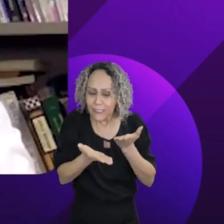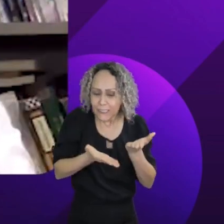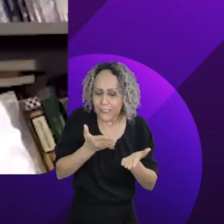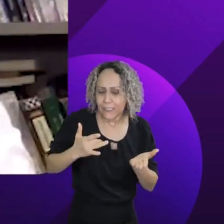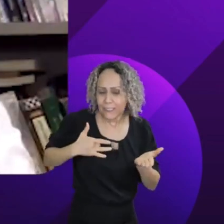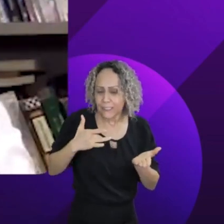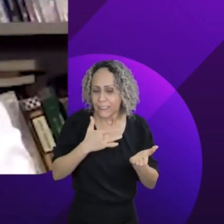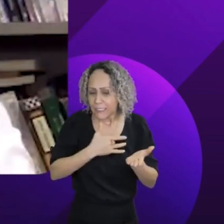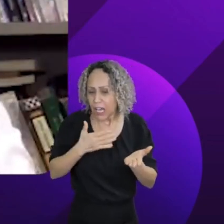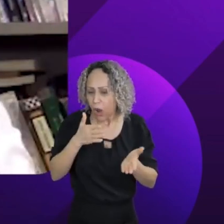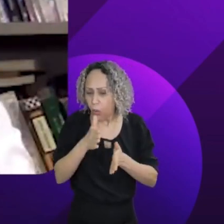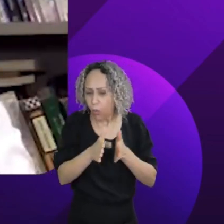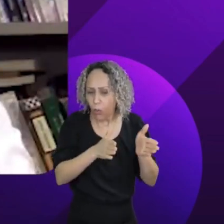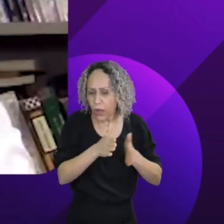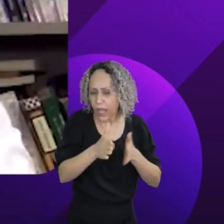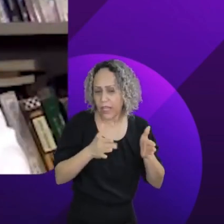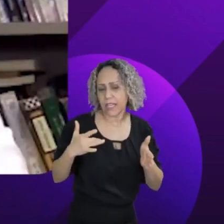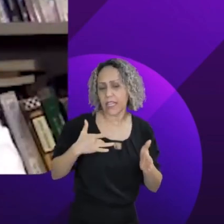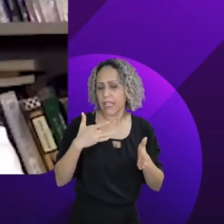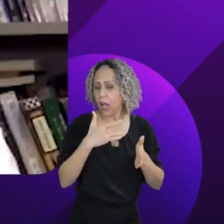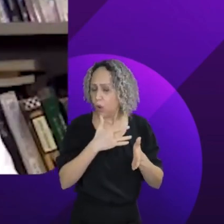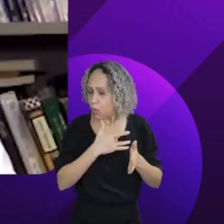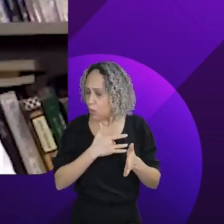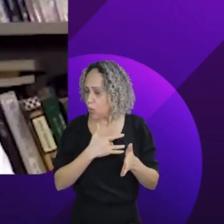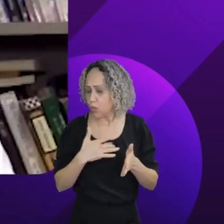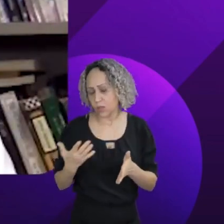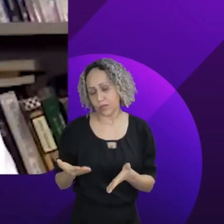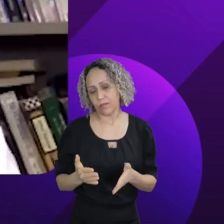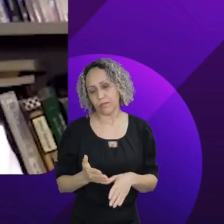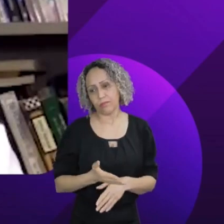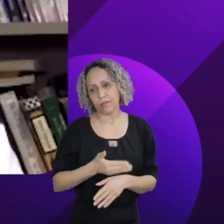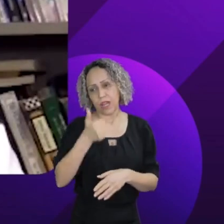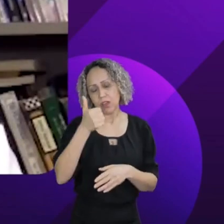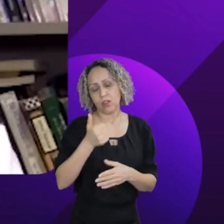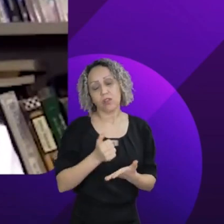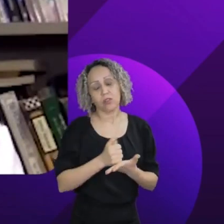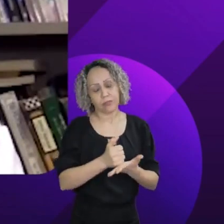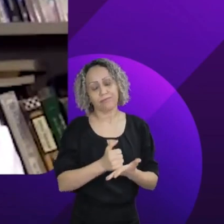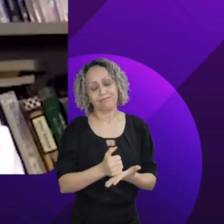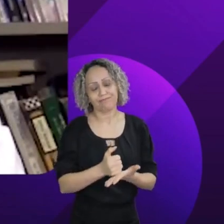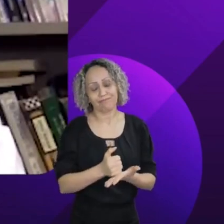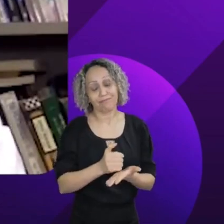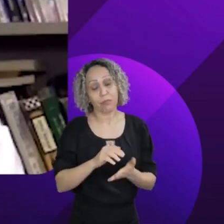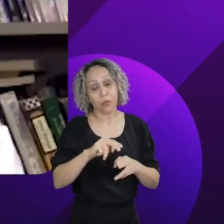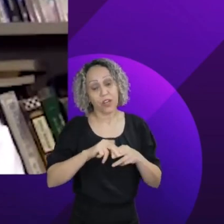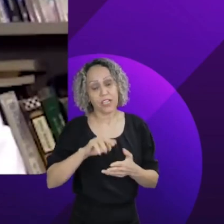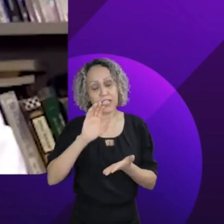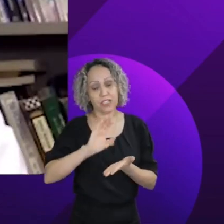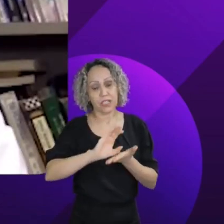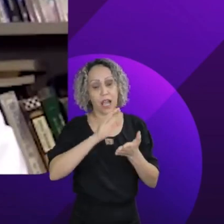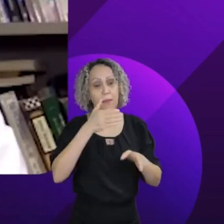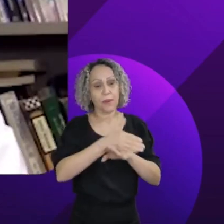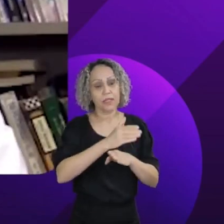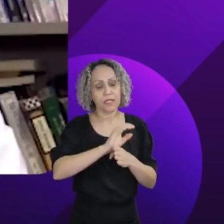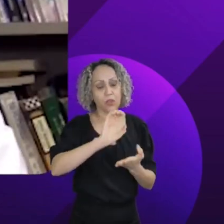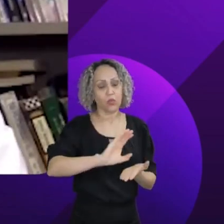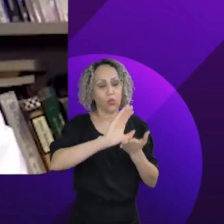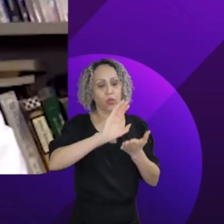aos Conselhos de Saúde é importante por isso. Eu acho que esgotou o meu tempo, né? Mas são